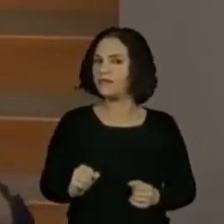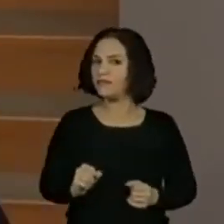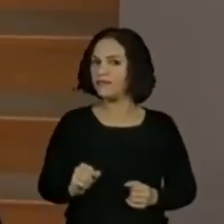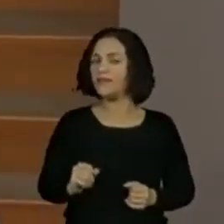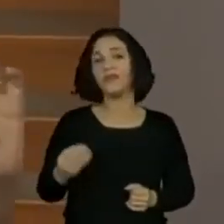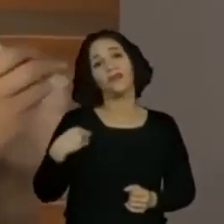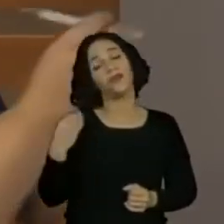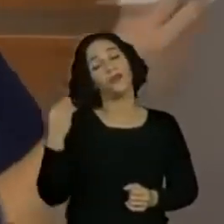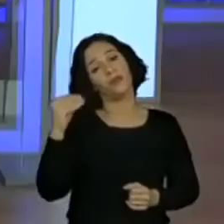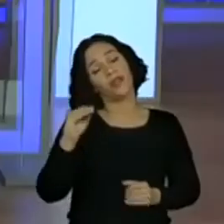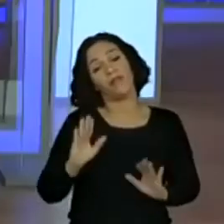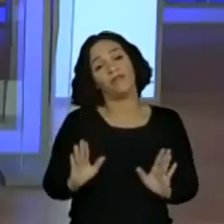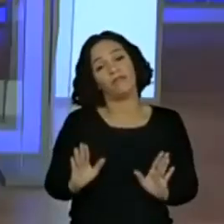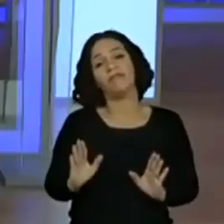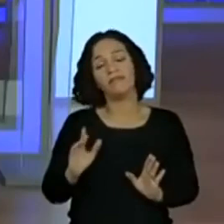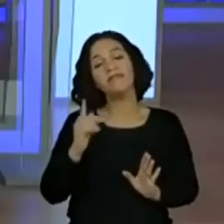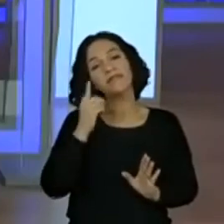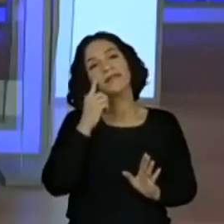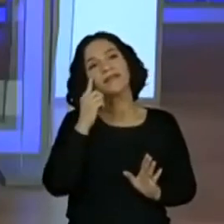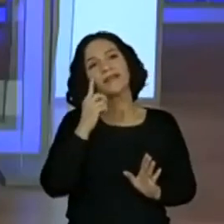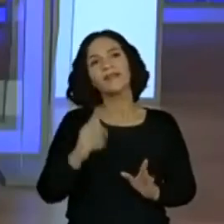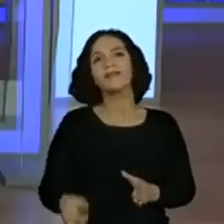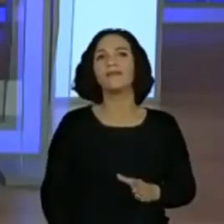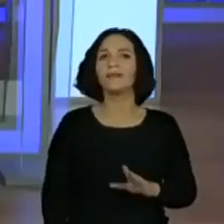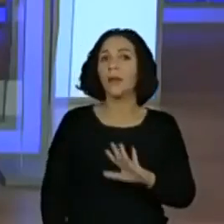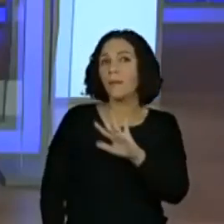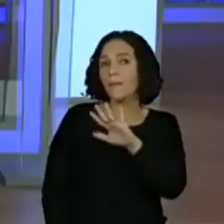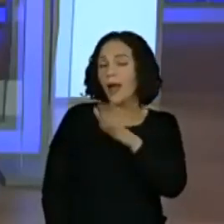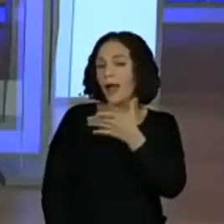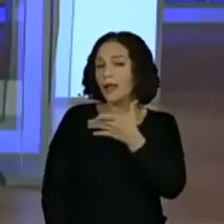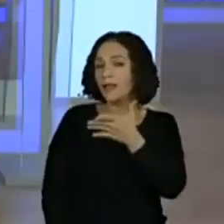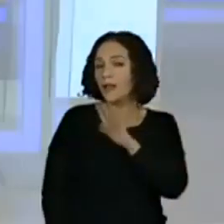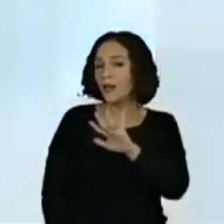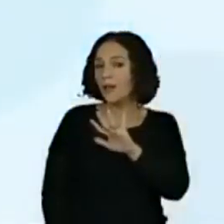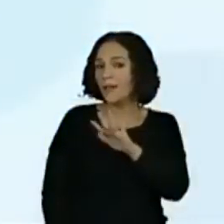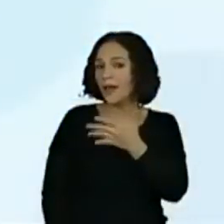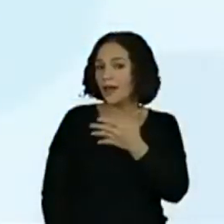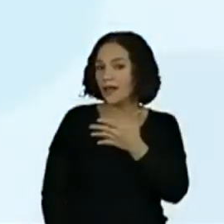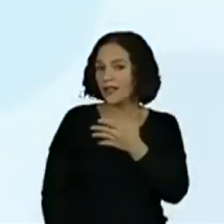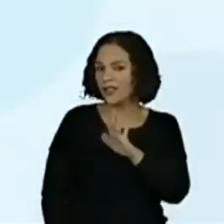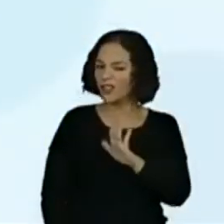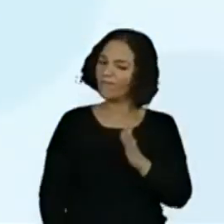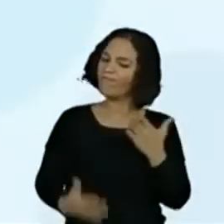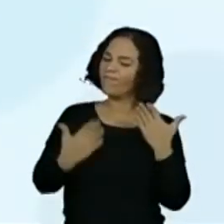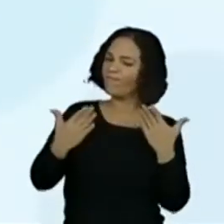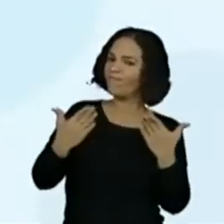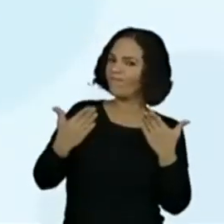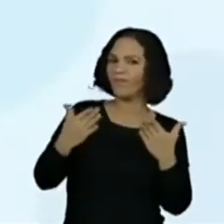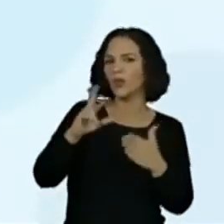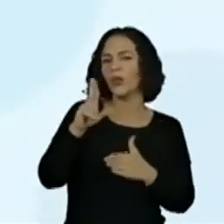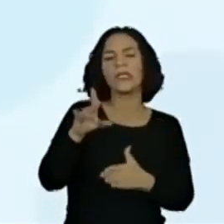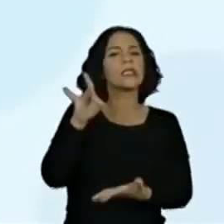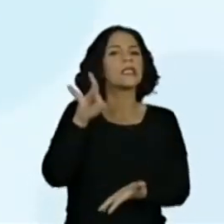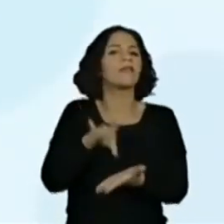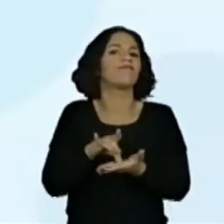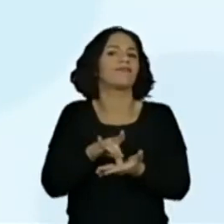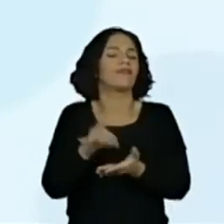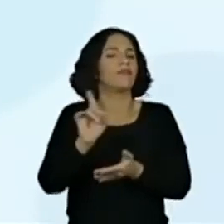vou colocar aqui, ó. Quantidade estimada. É aquela quantidade que a gente